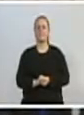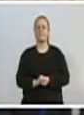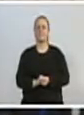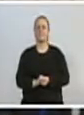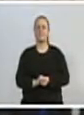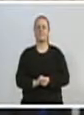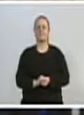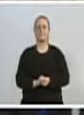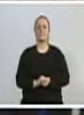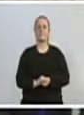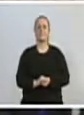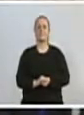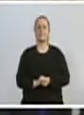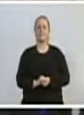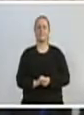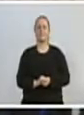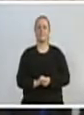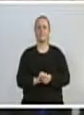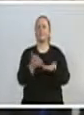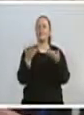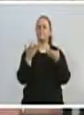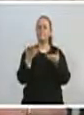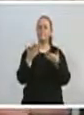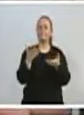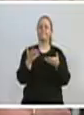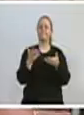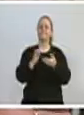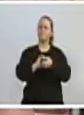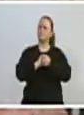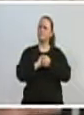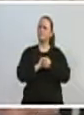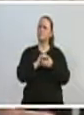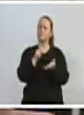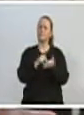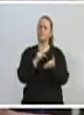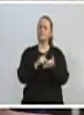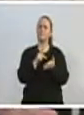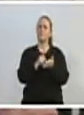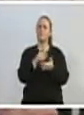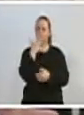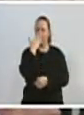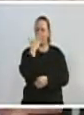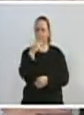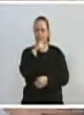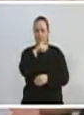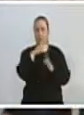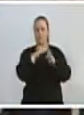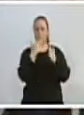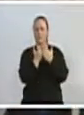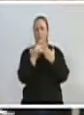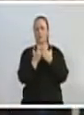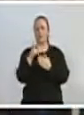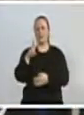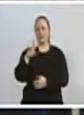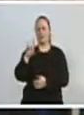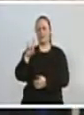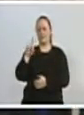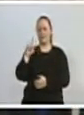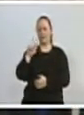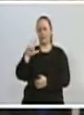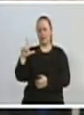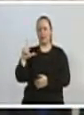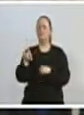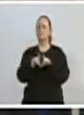Robinho, quero parabenizar primeiro pelas melhorias que acontecem na frente dos Vidal Ramos. Segundo, pedir a V. Exª,